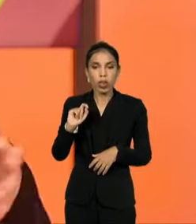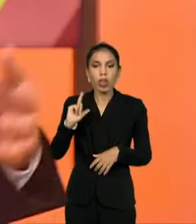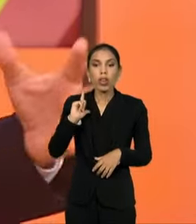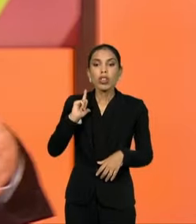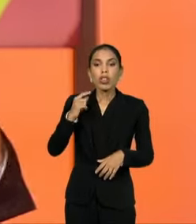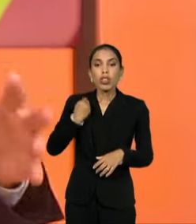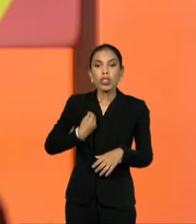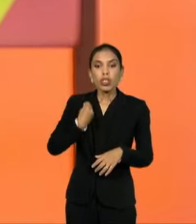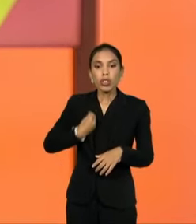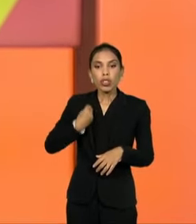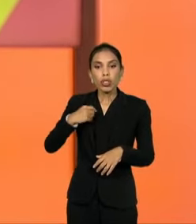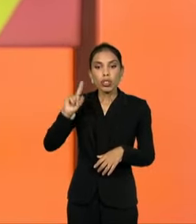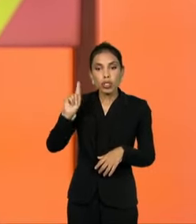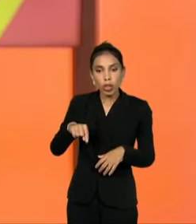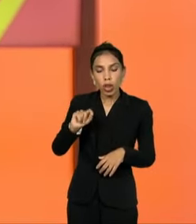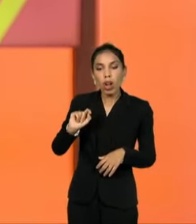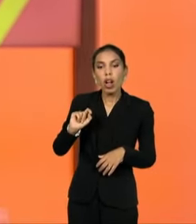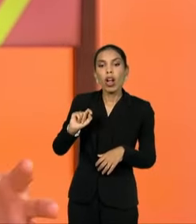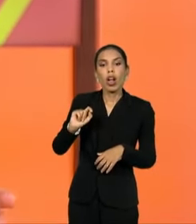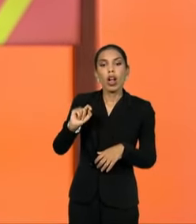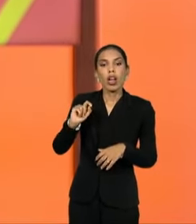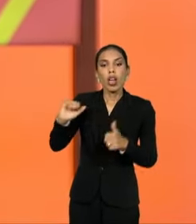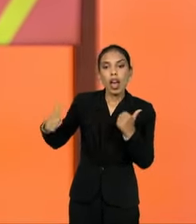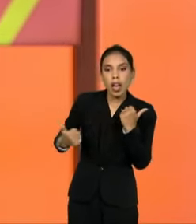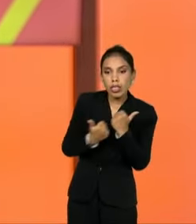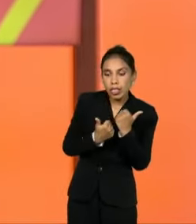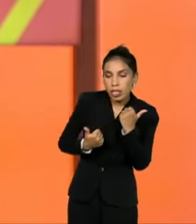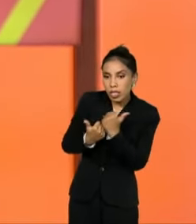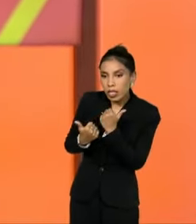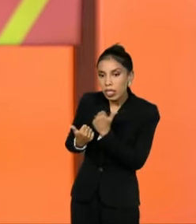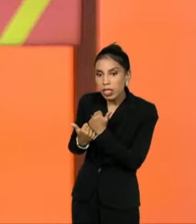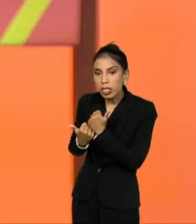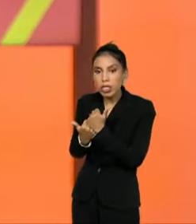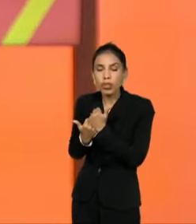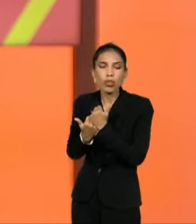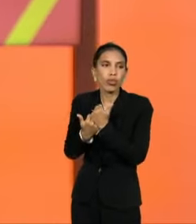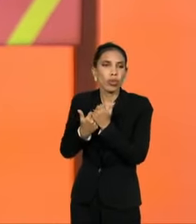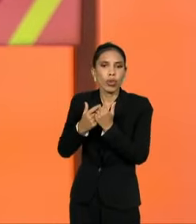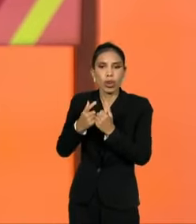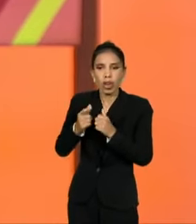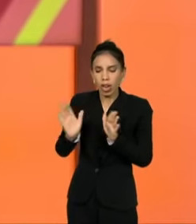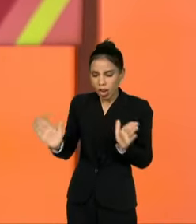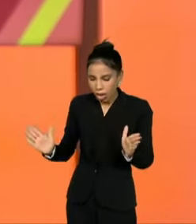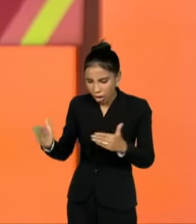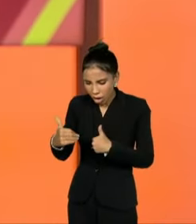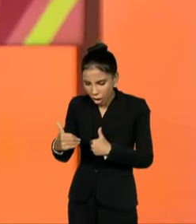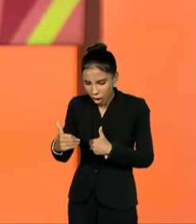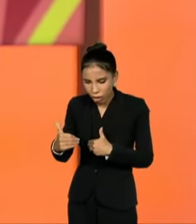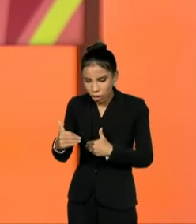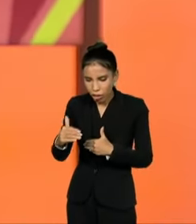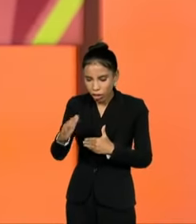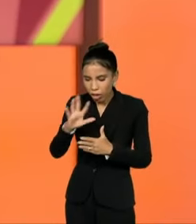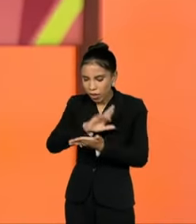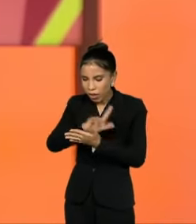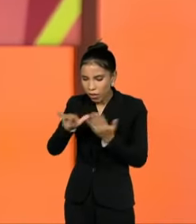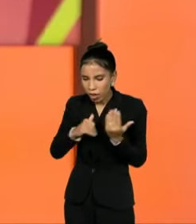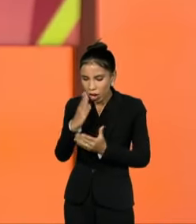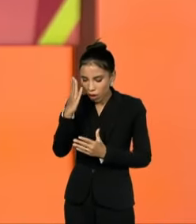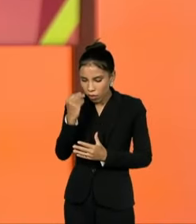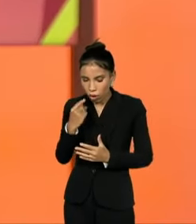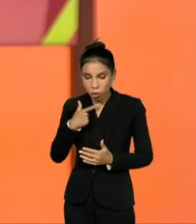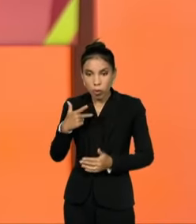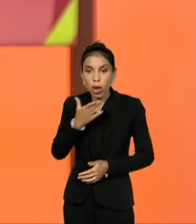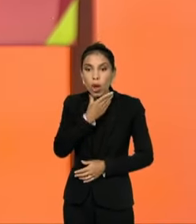estavam guardados com assessores e tudo, e que eu recebi uma caixa com várias fotos. E nessa caixa que eu abri no sábado, tinham várias fotos do meu